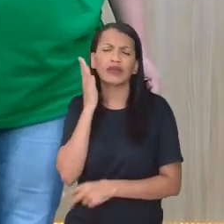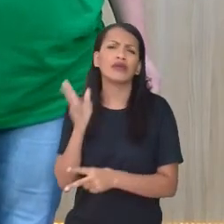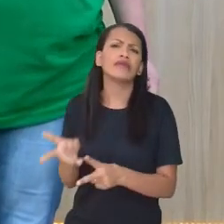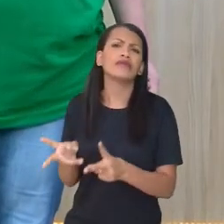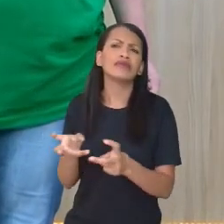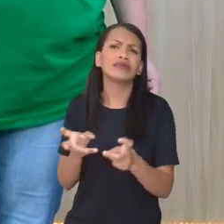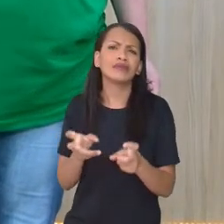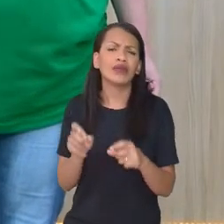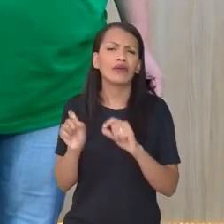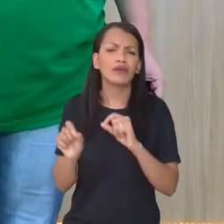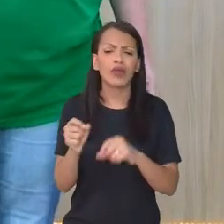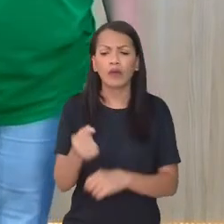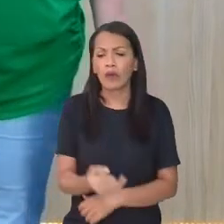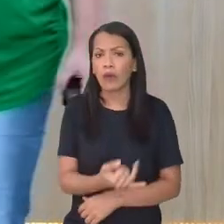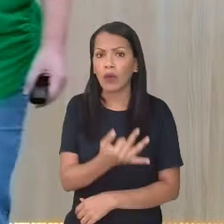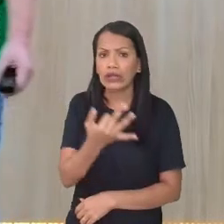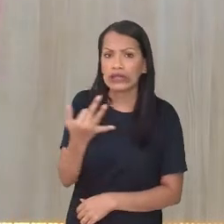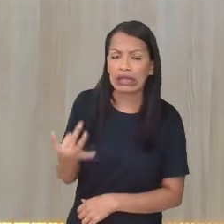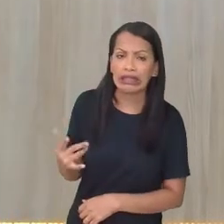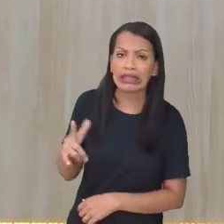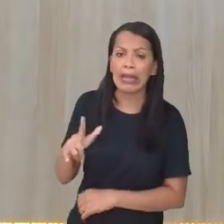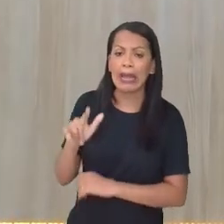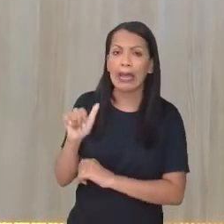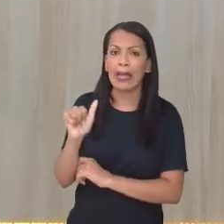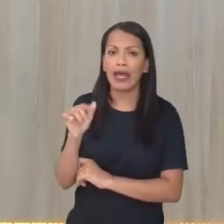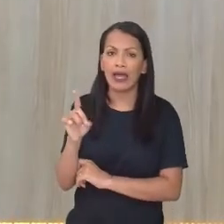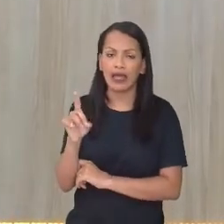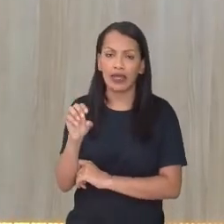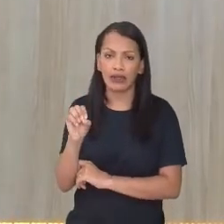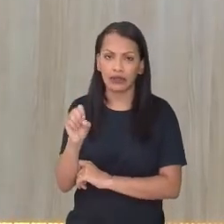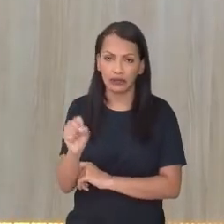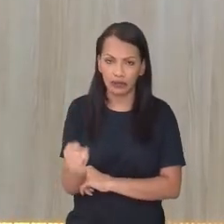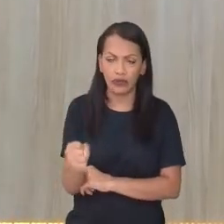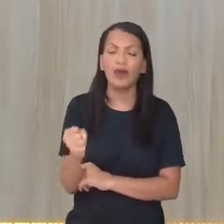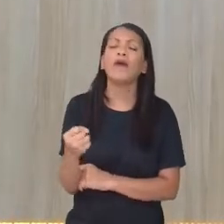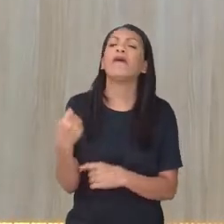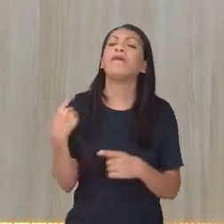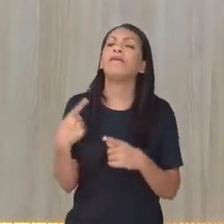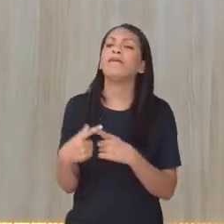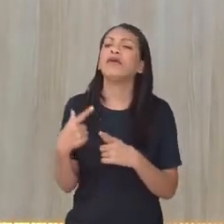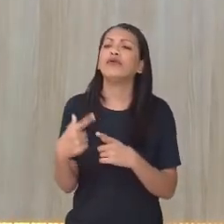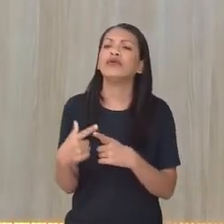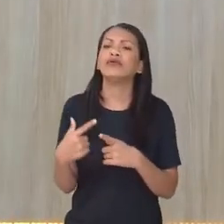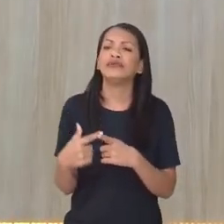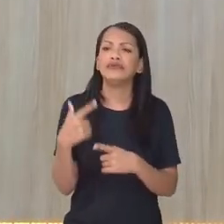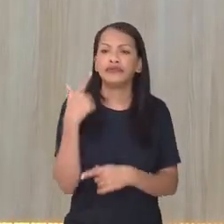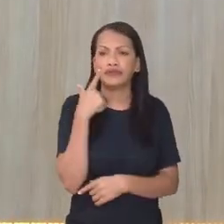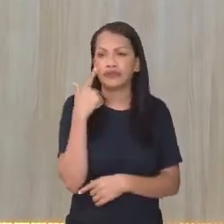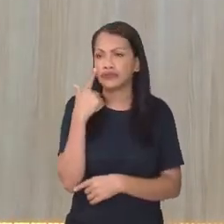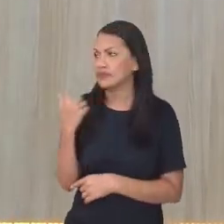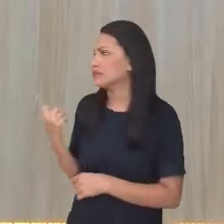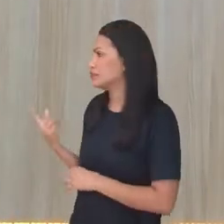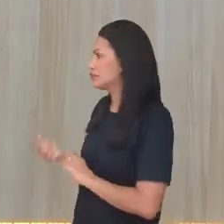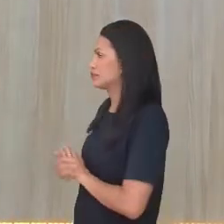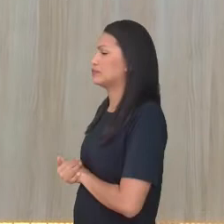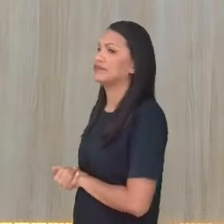identificar a quantidade de lados, tá? Por que eu estou dizendo normalmente? Porque nosso